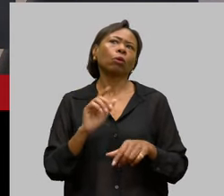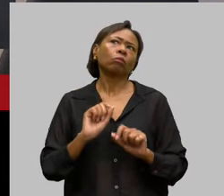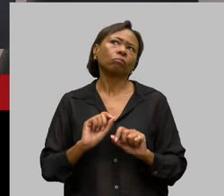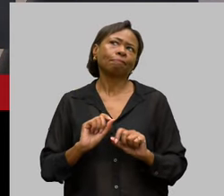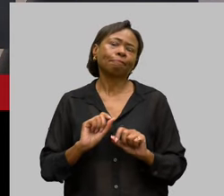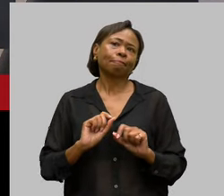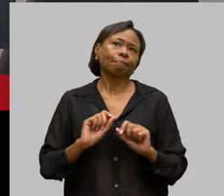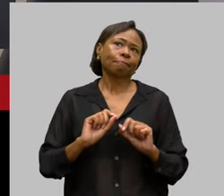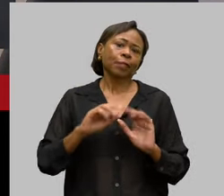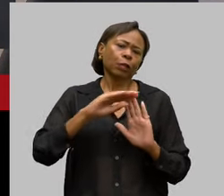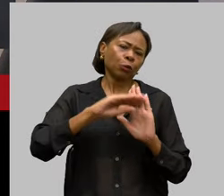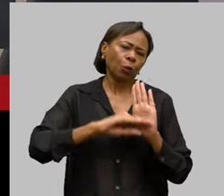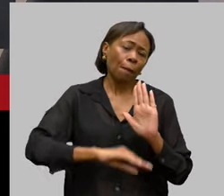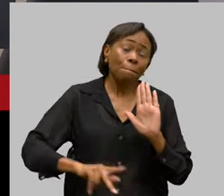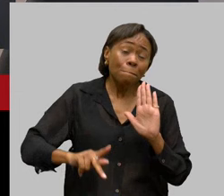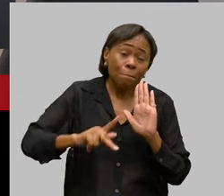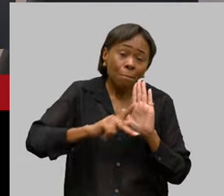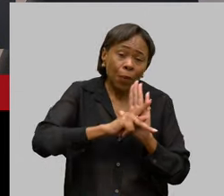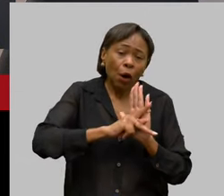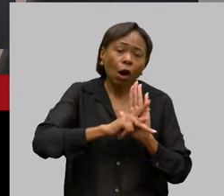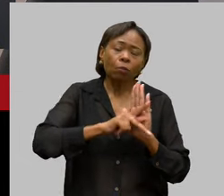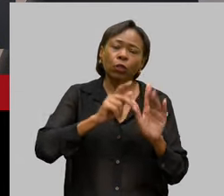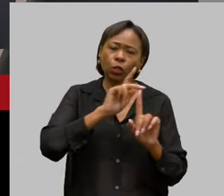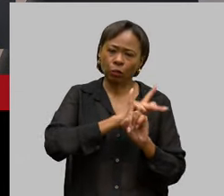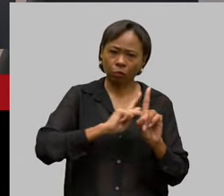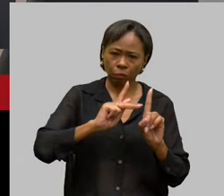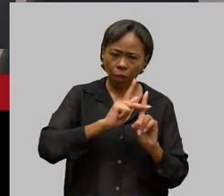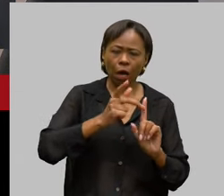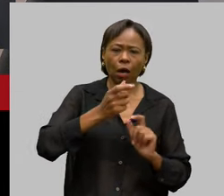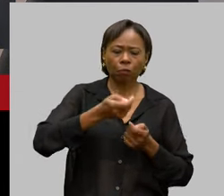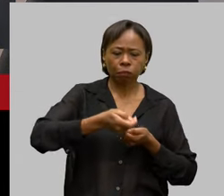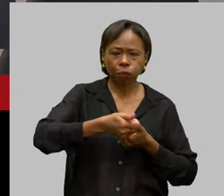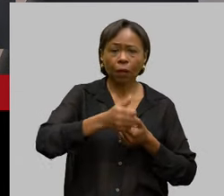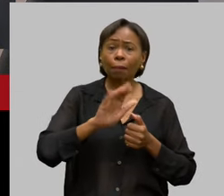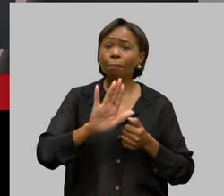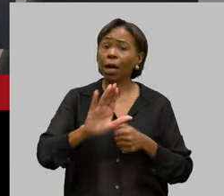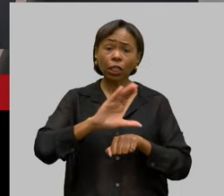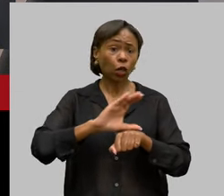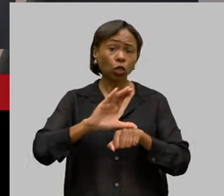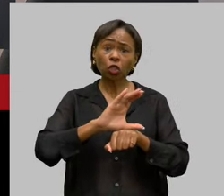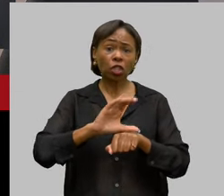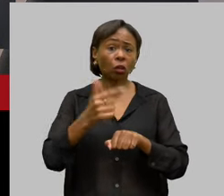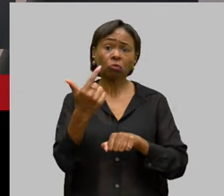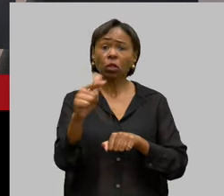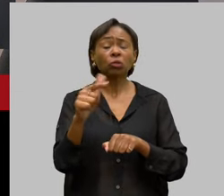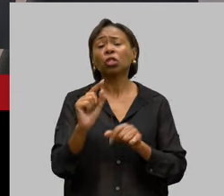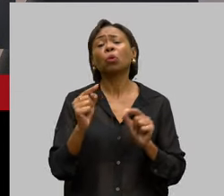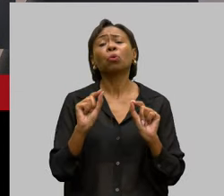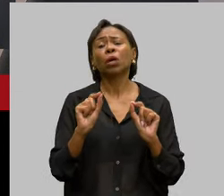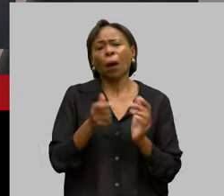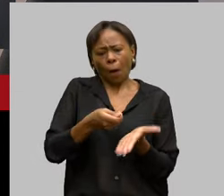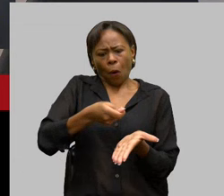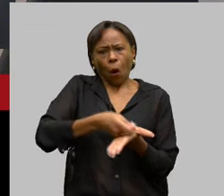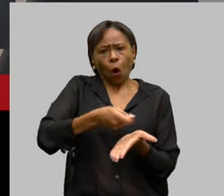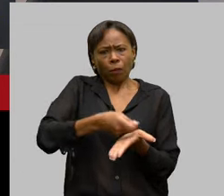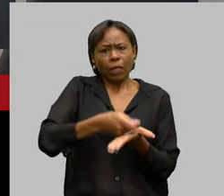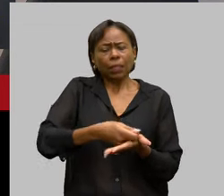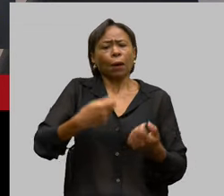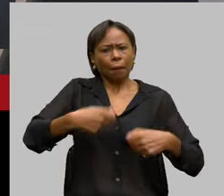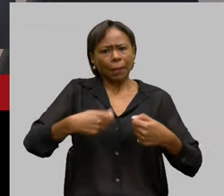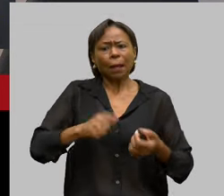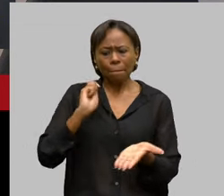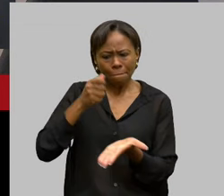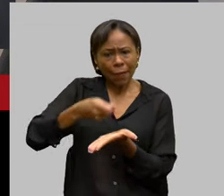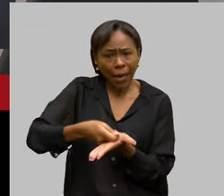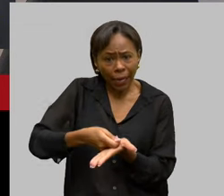ainda naquele momento não se estabeleceu a contribuição como algo obrigatório paraa pessoa passar a ter os direitos eh securitários